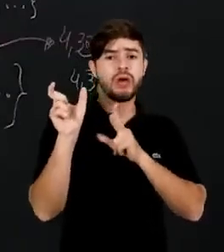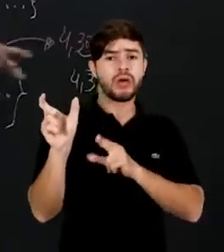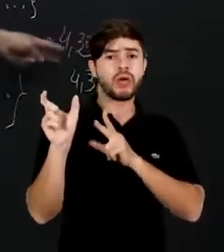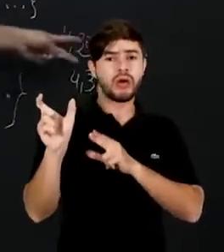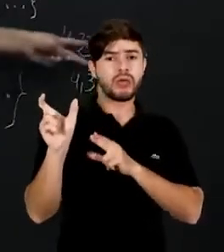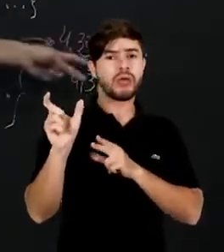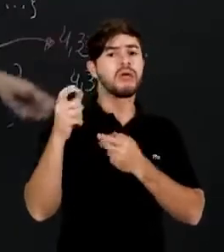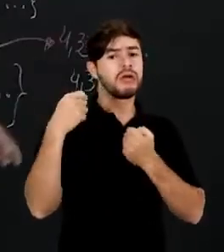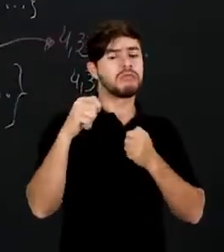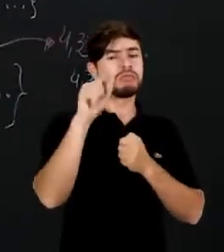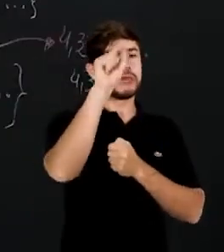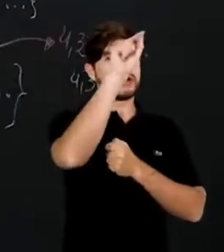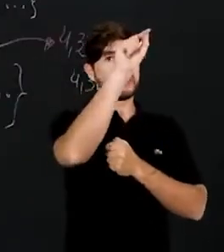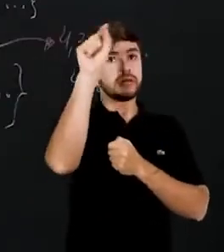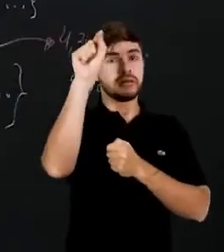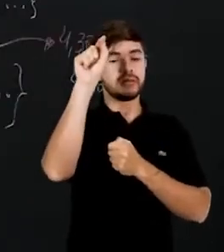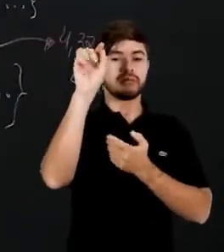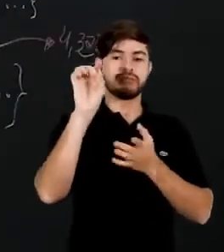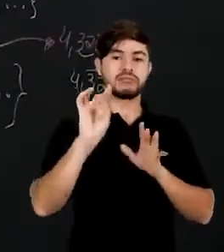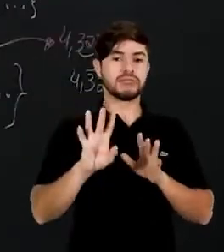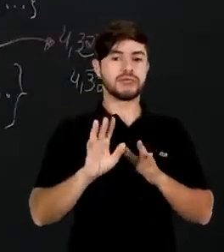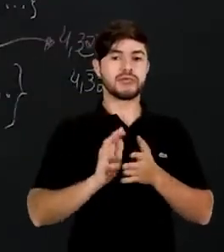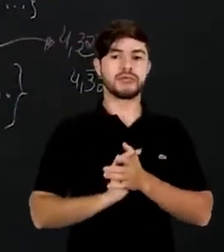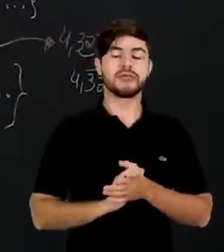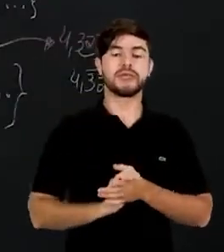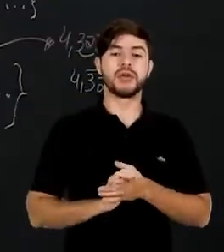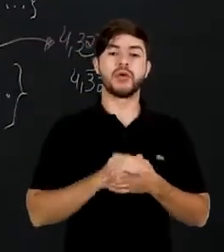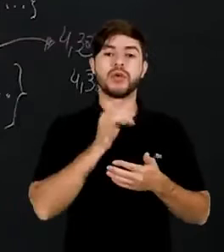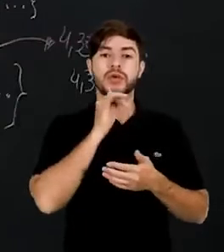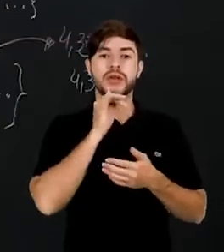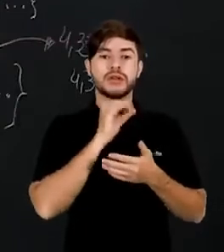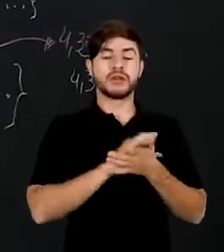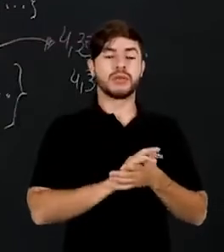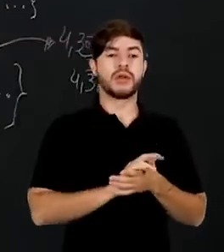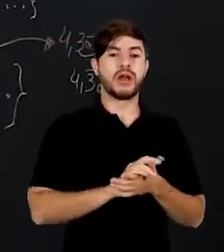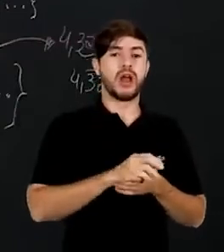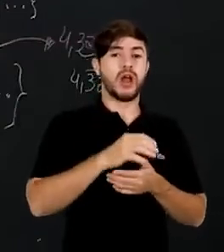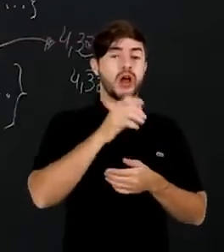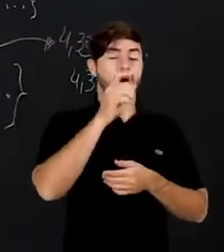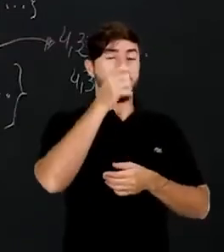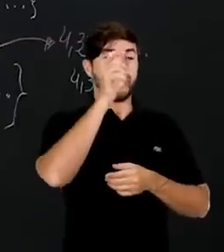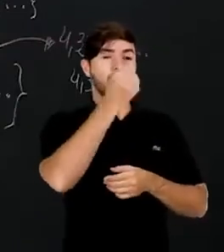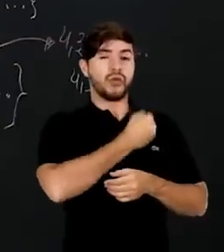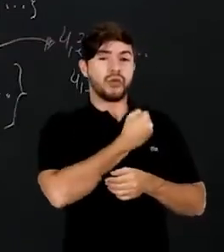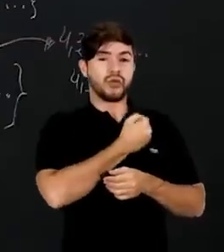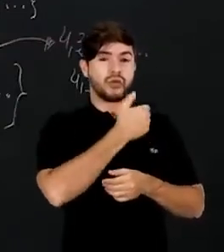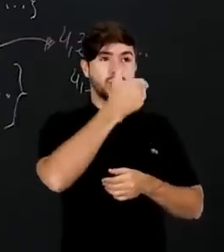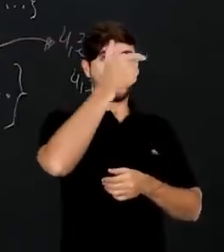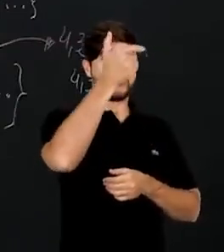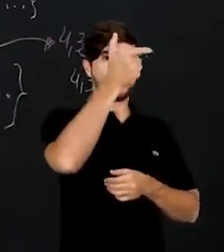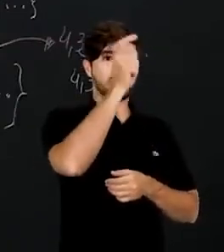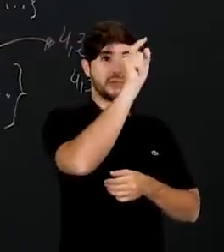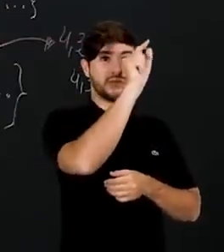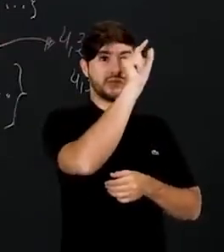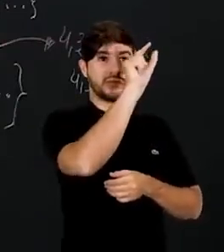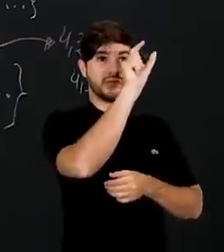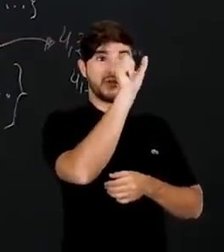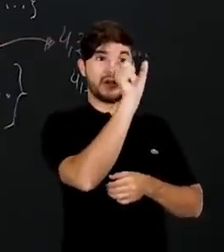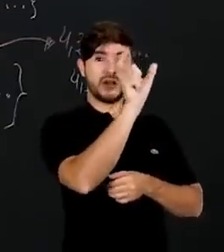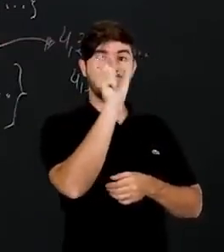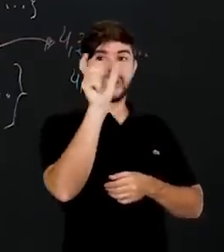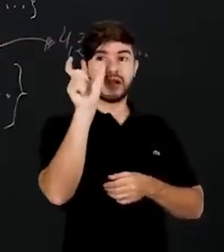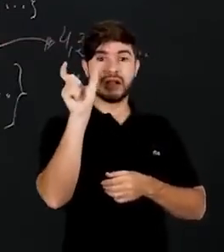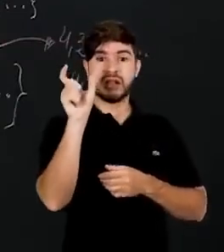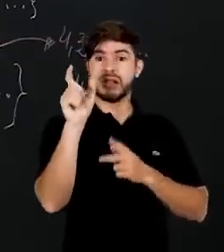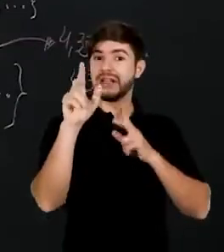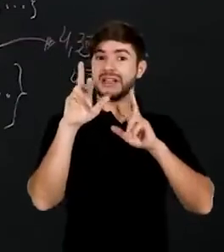Agora, essas duas ações você não pode fazer com o número irracional, até porque essa parte